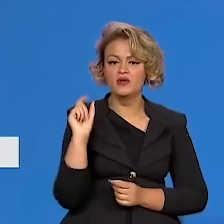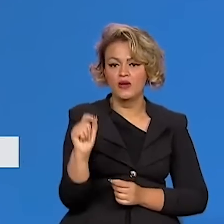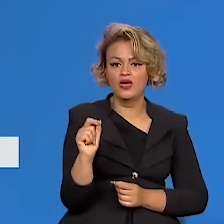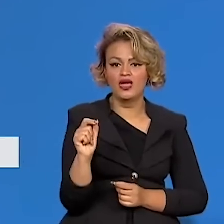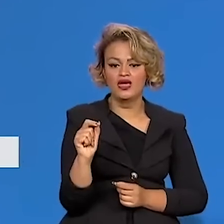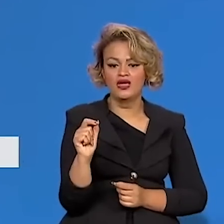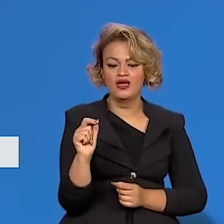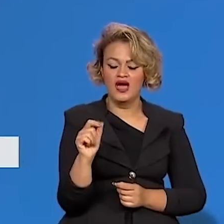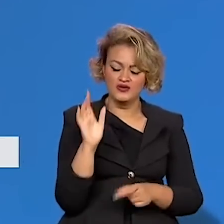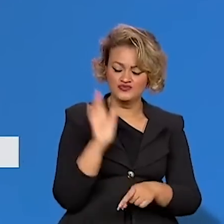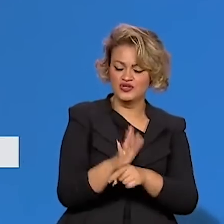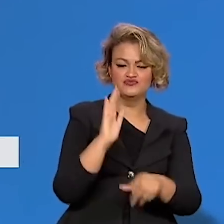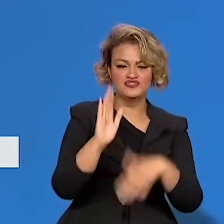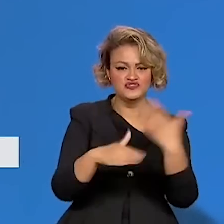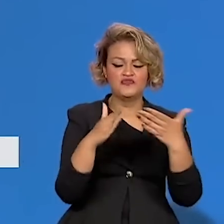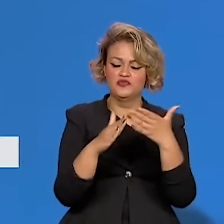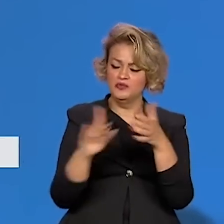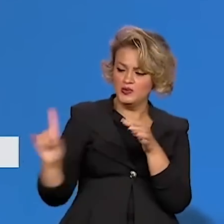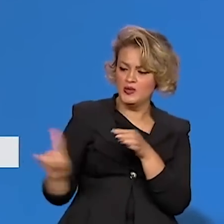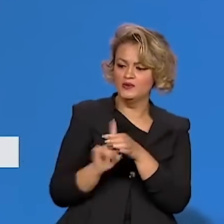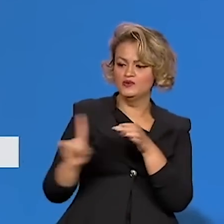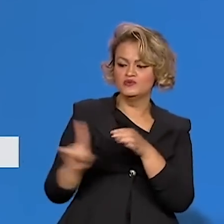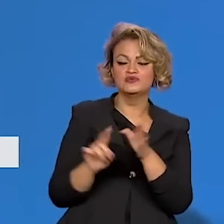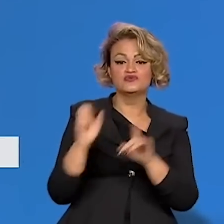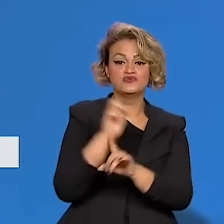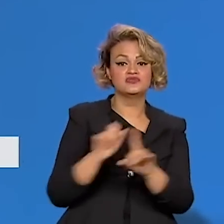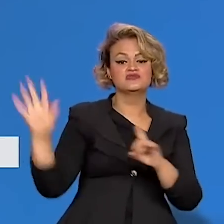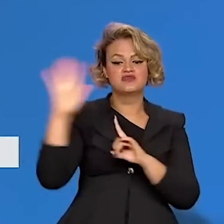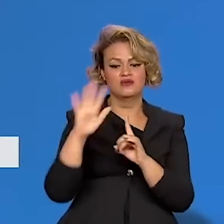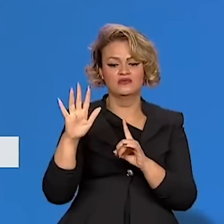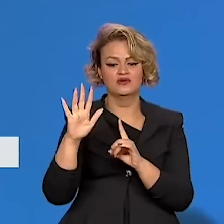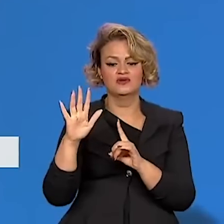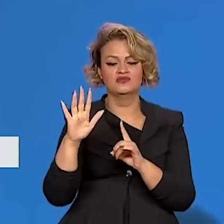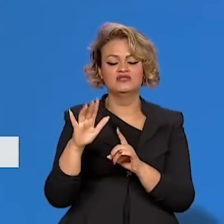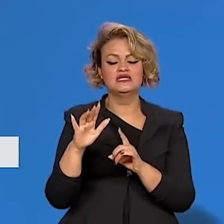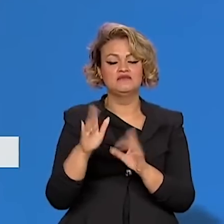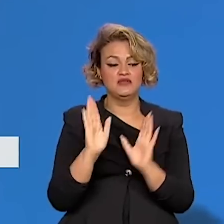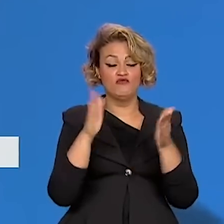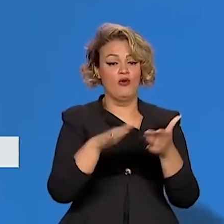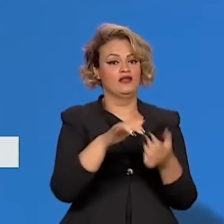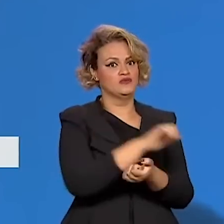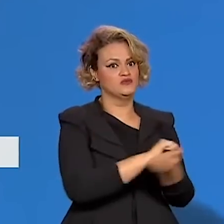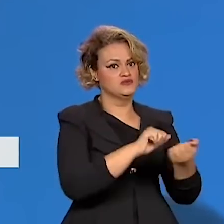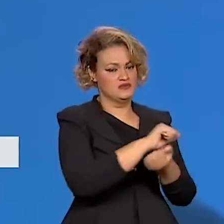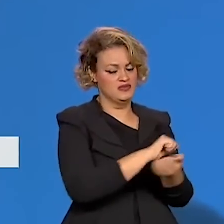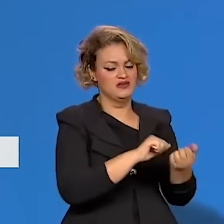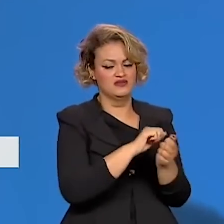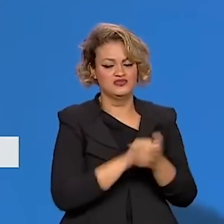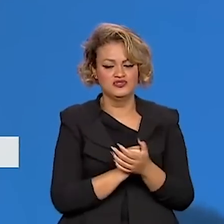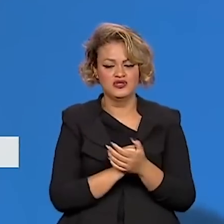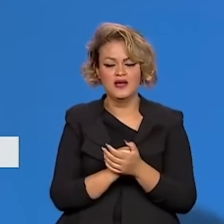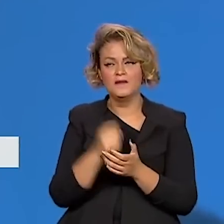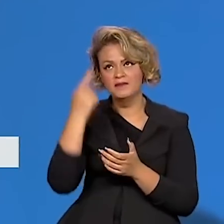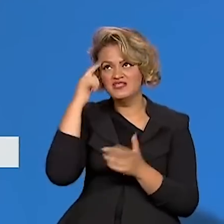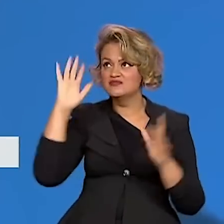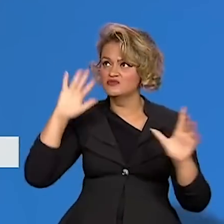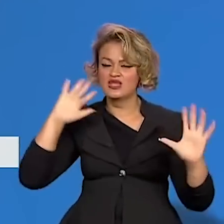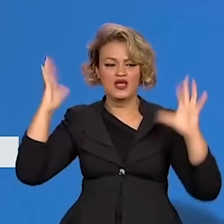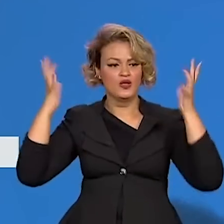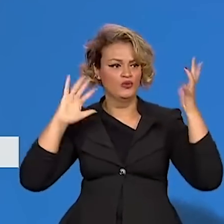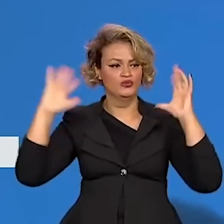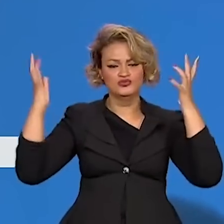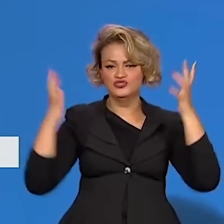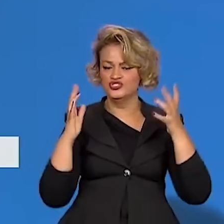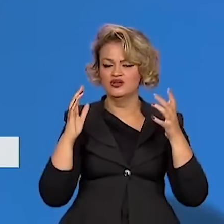retomar o desenvolvimento da inclusão social no país de forma sustentável a proteção ecológica energética